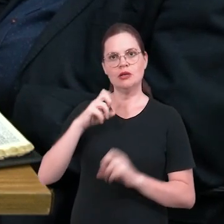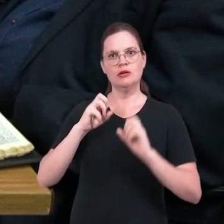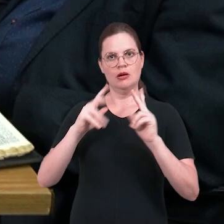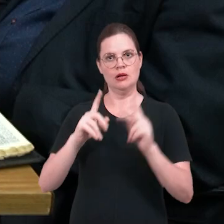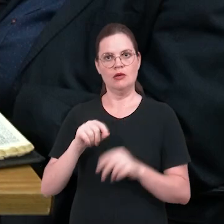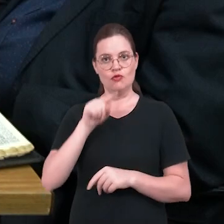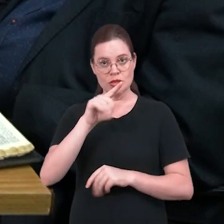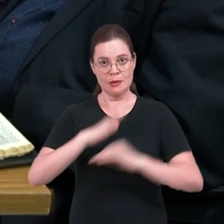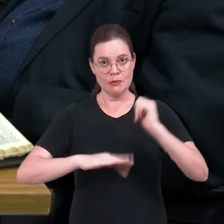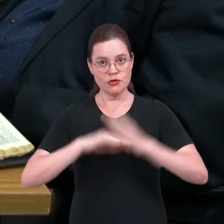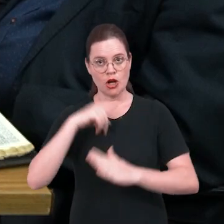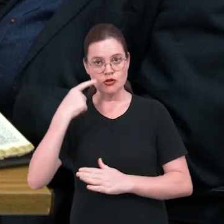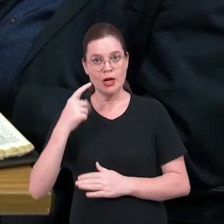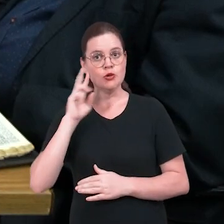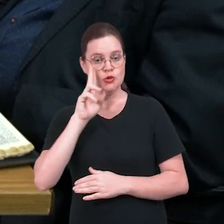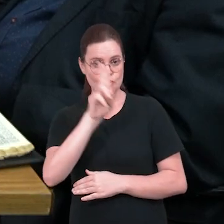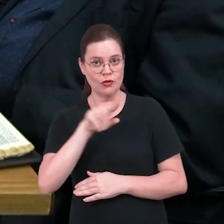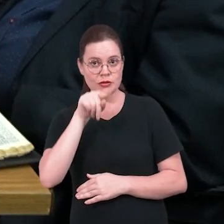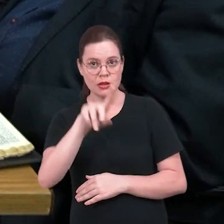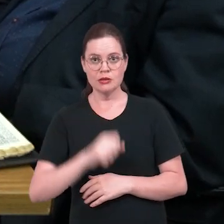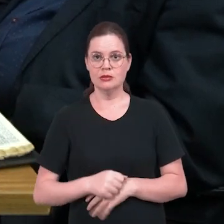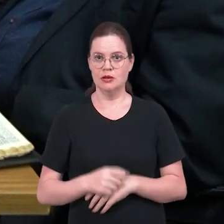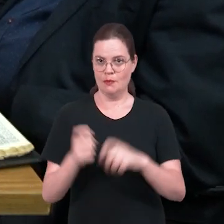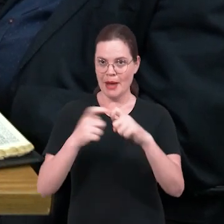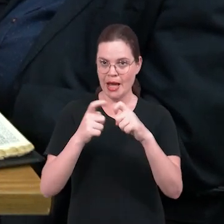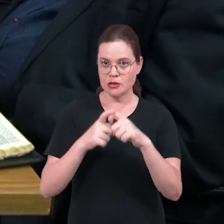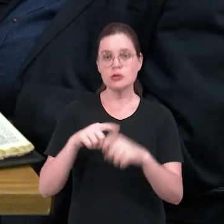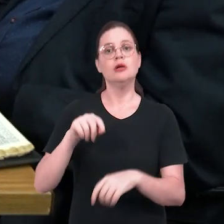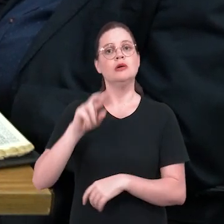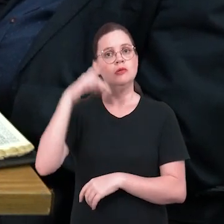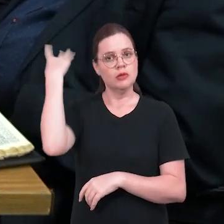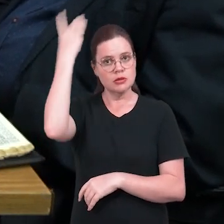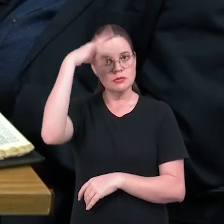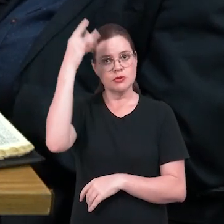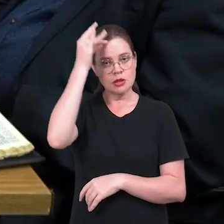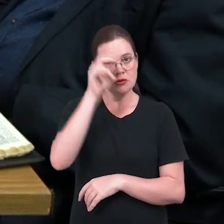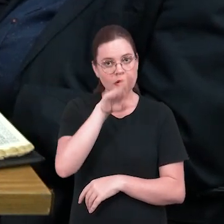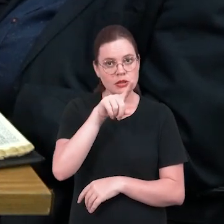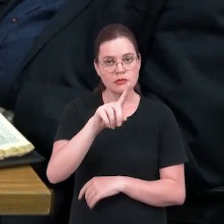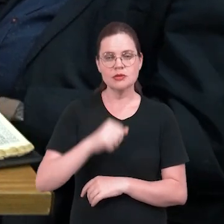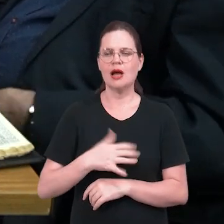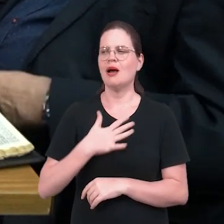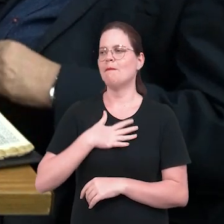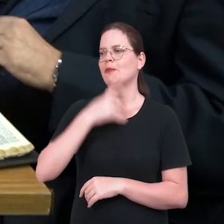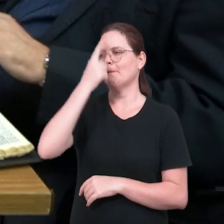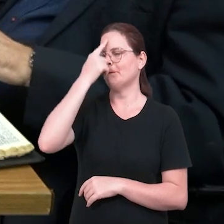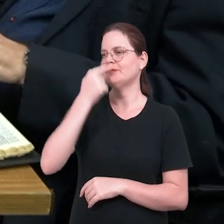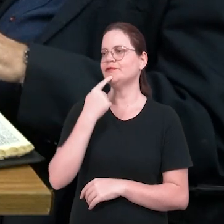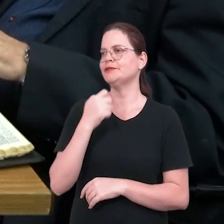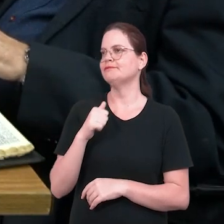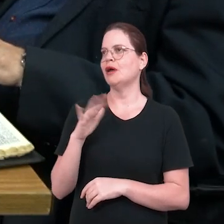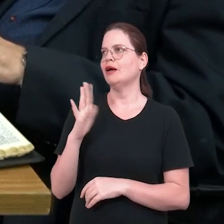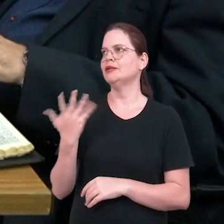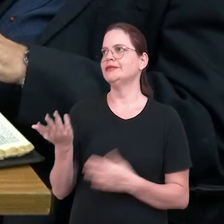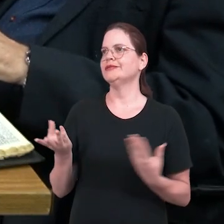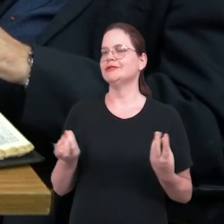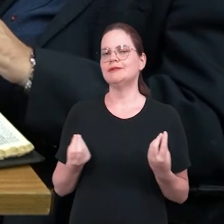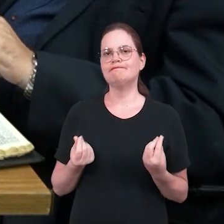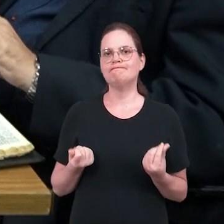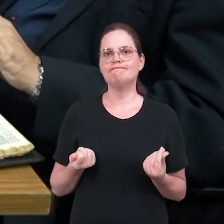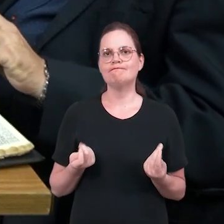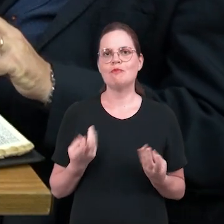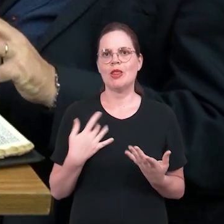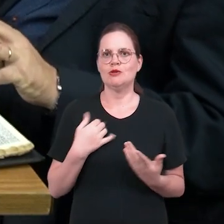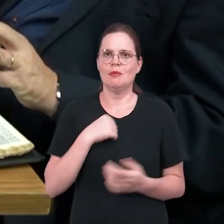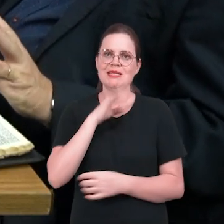advogado, o senhor vai te usar. Eu sou um médico. Como médico, o Espírito Santo vai te usar. Meu perfil é mais, né? Eu sou